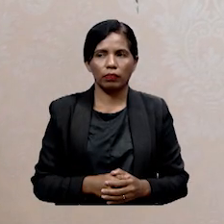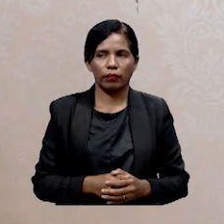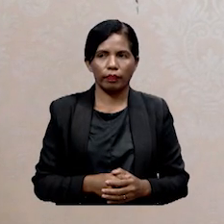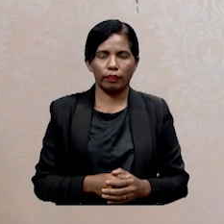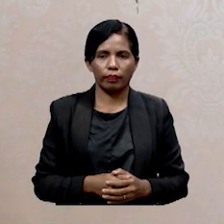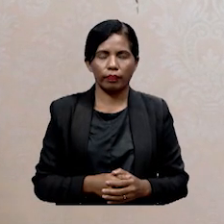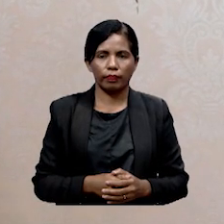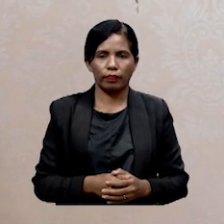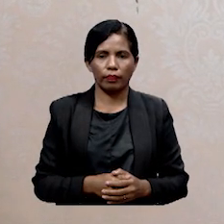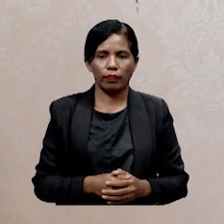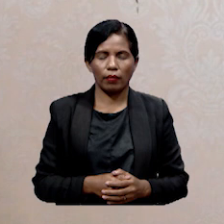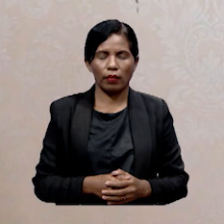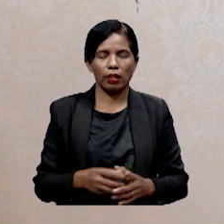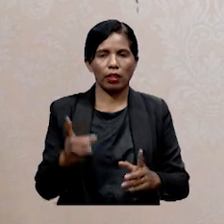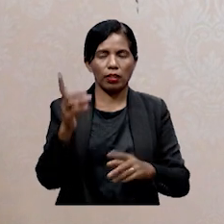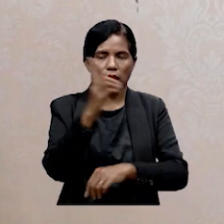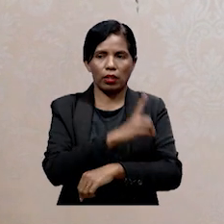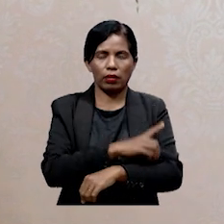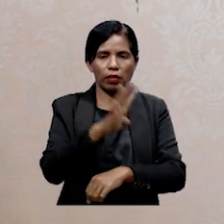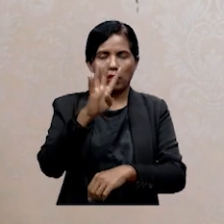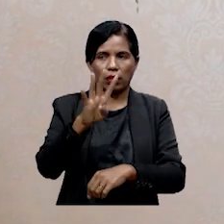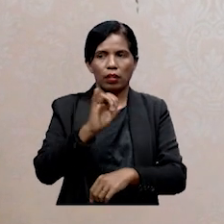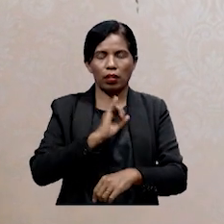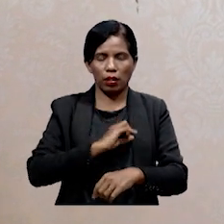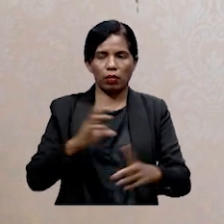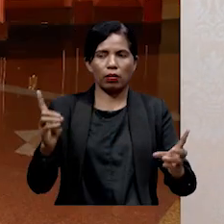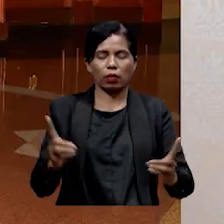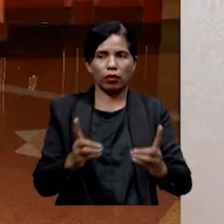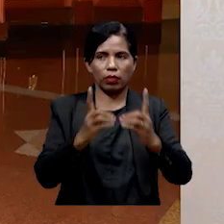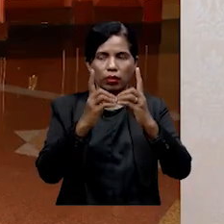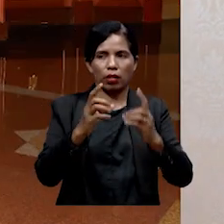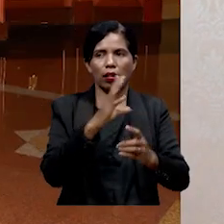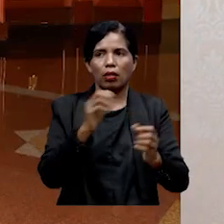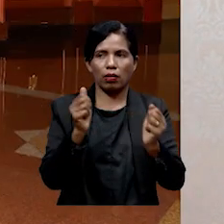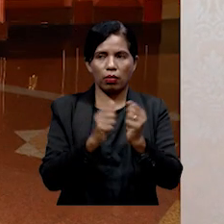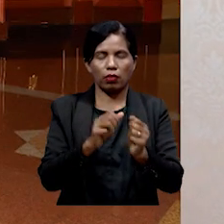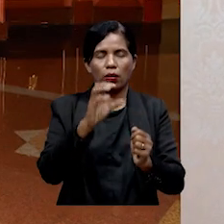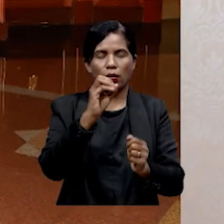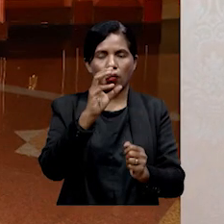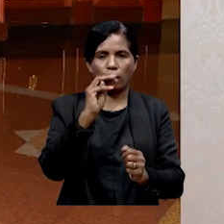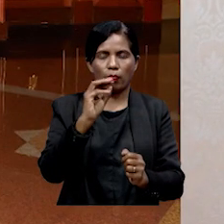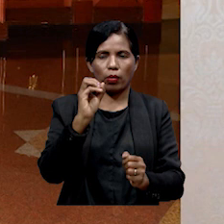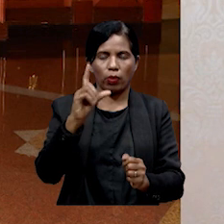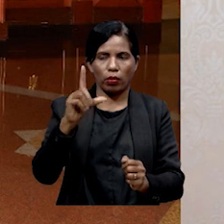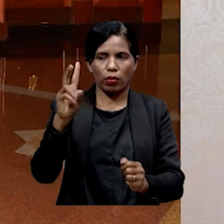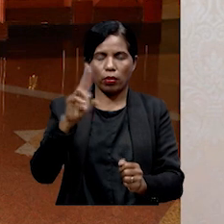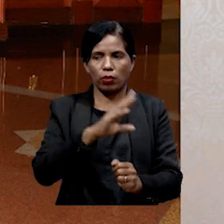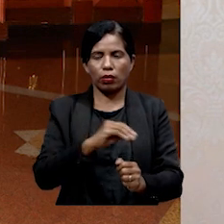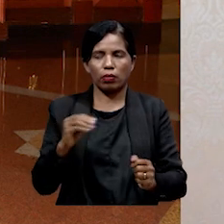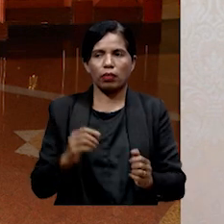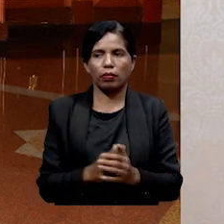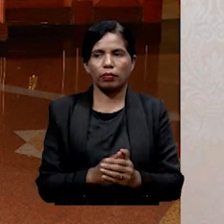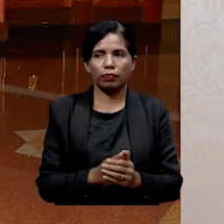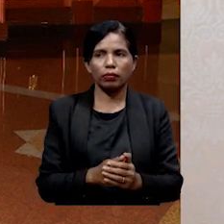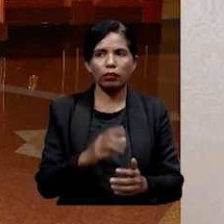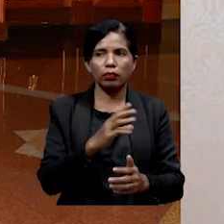durante lorong hat ni larang ne haurasi kasuru ho hani homolu ministro negosio estrangeiro Brunei ne